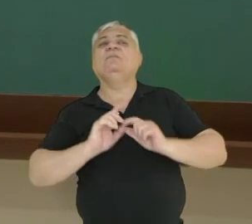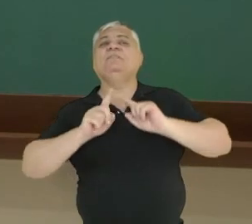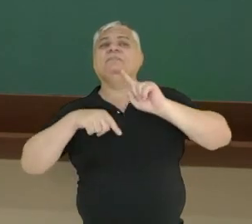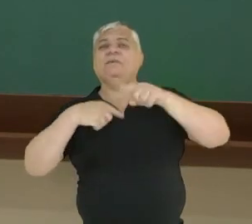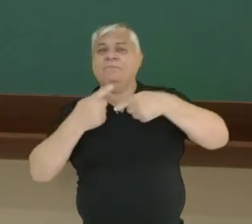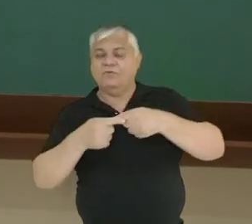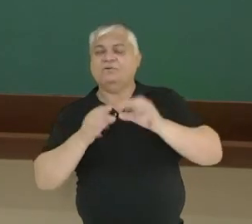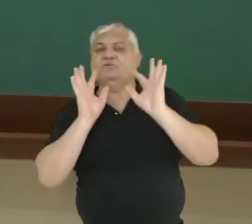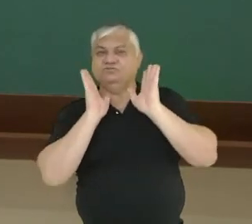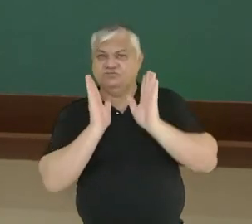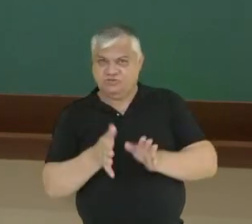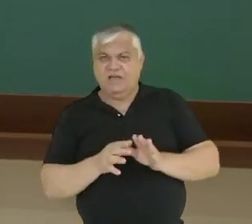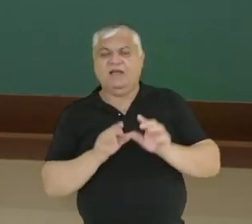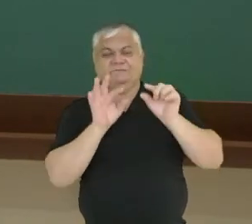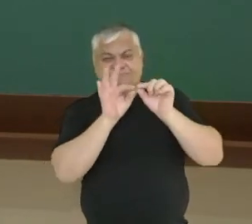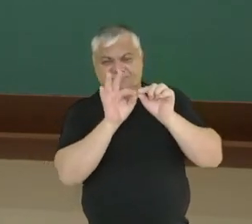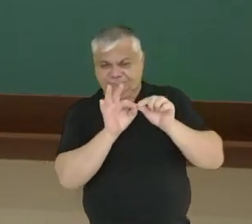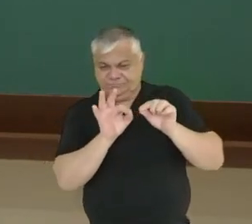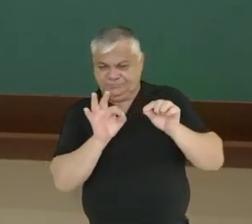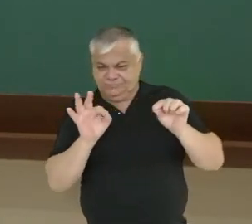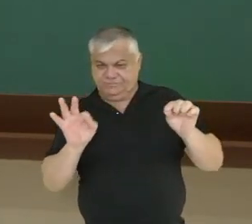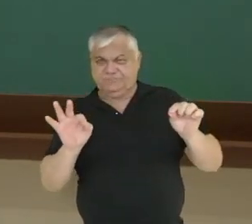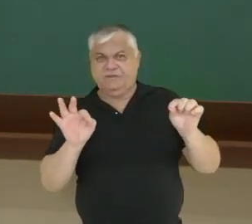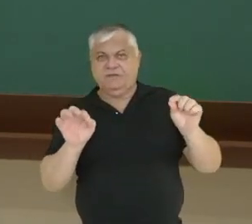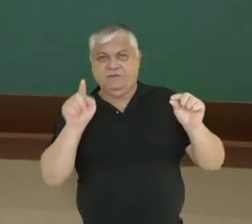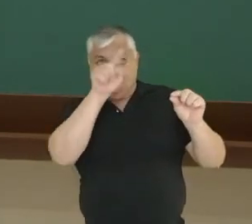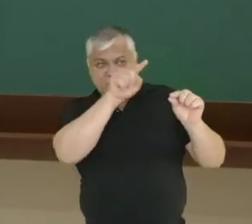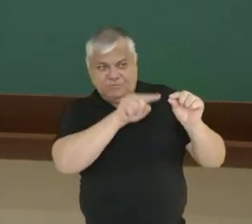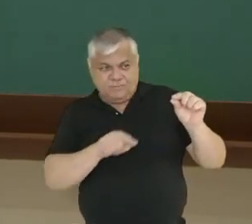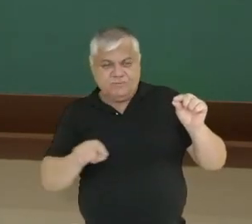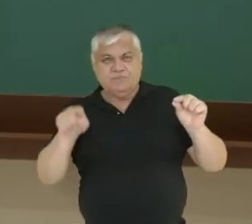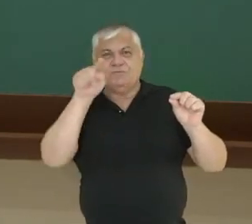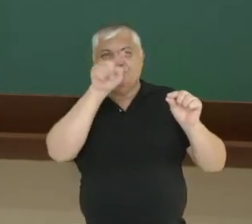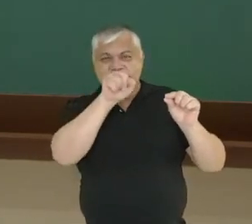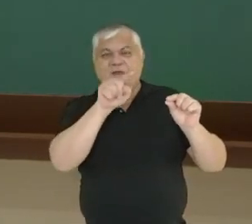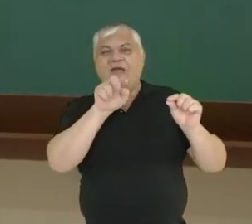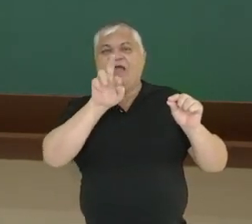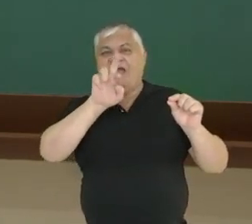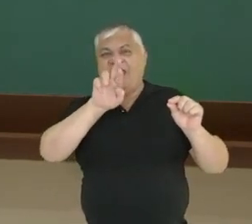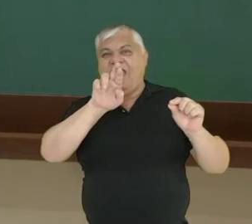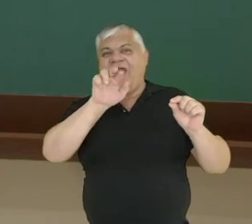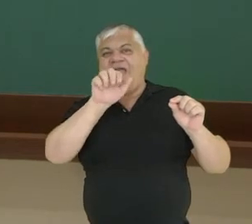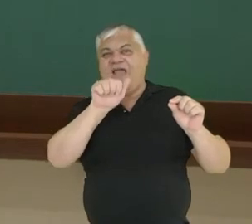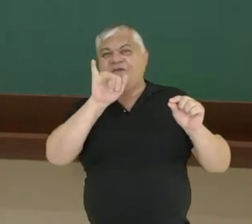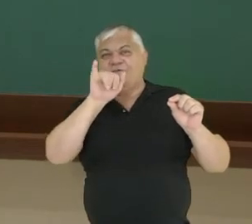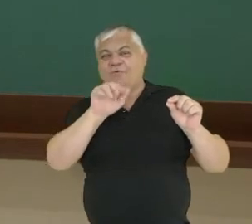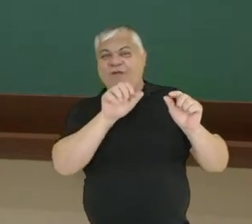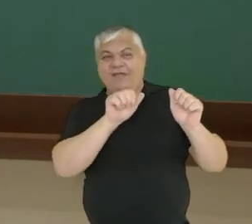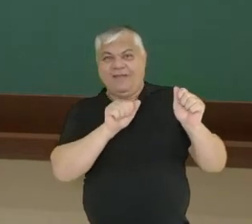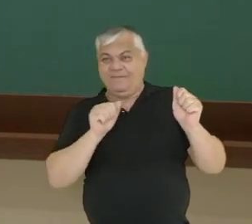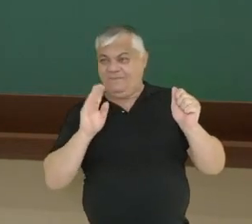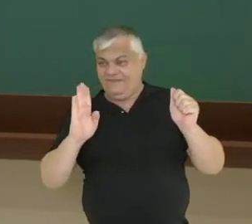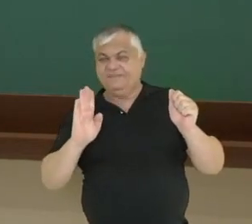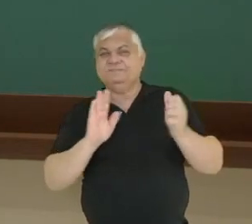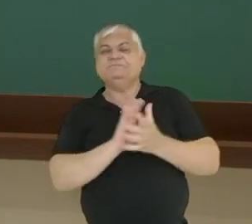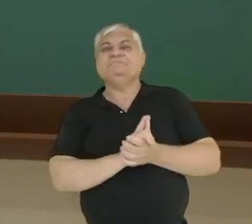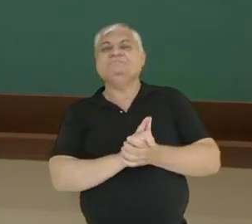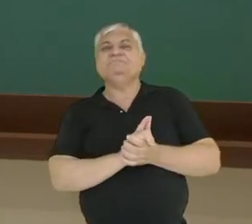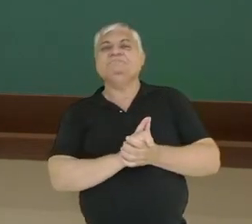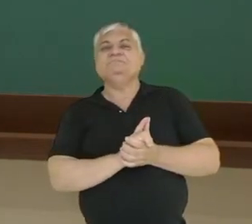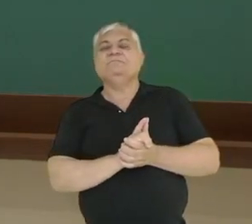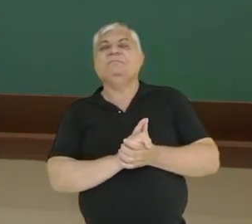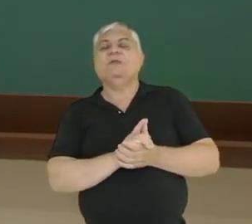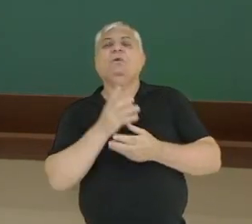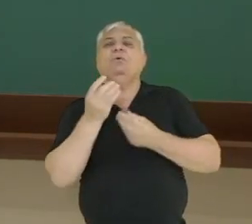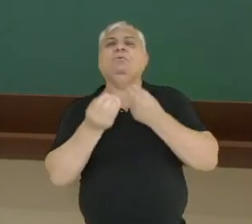Depois que eu tracei essa circunferência com raio de medida AB, o próximo passo é, com